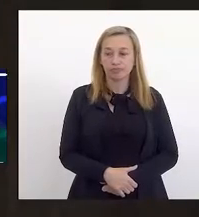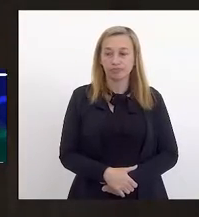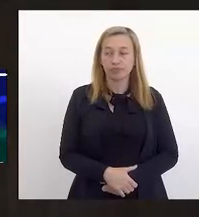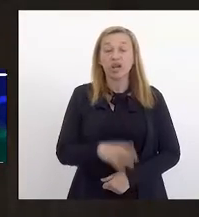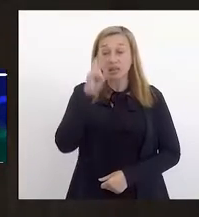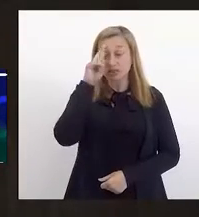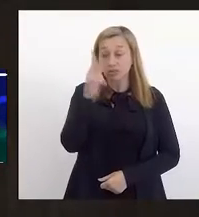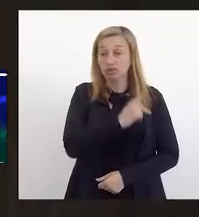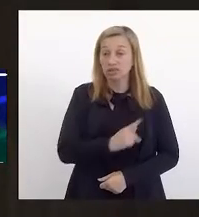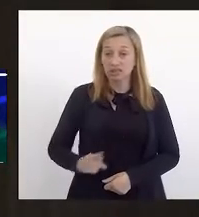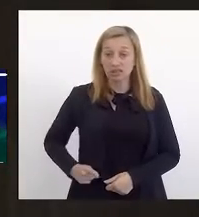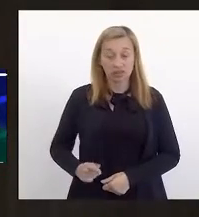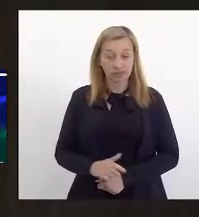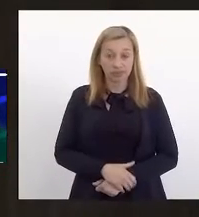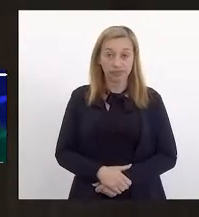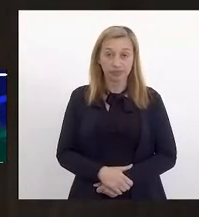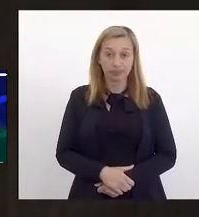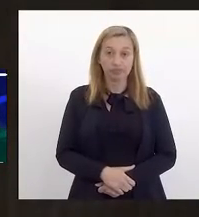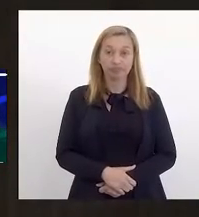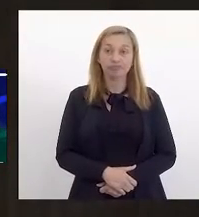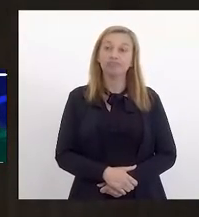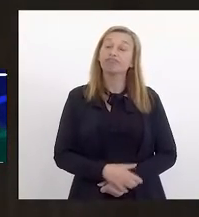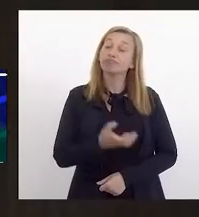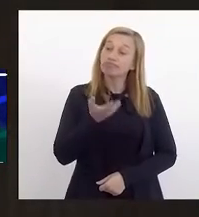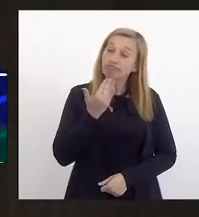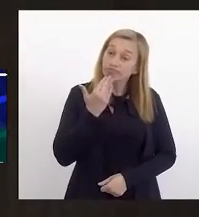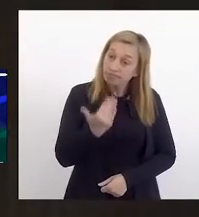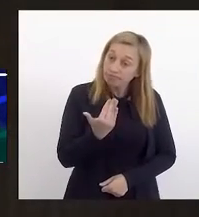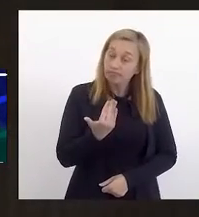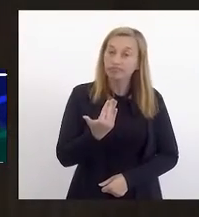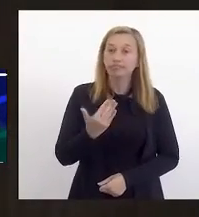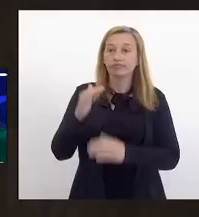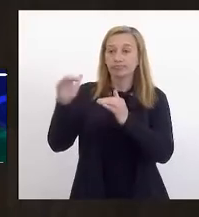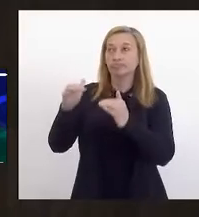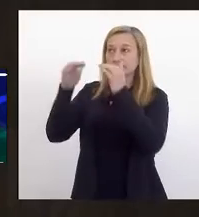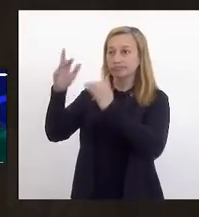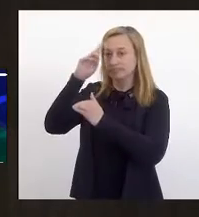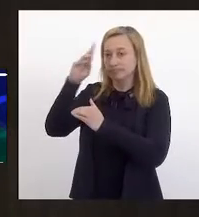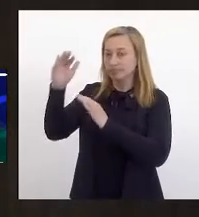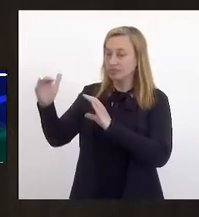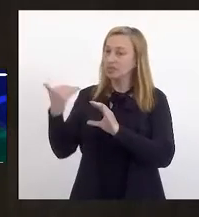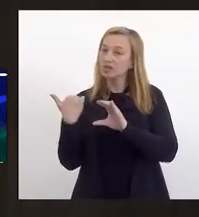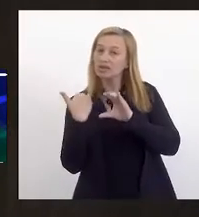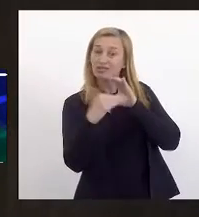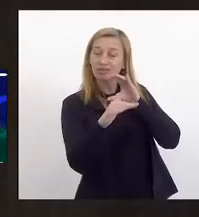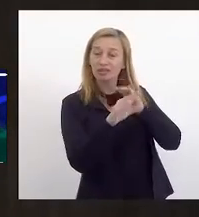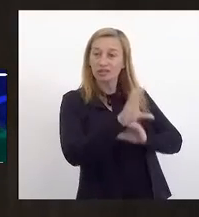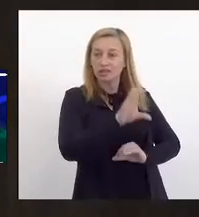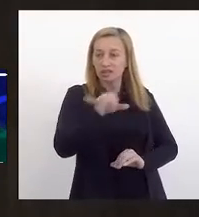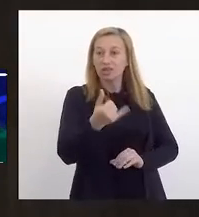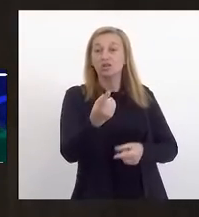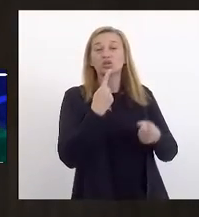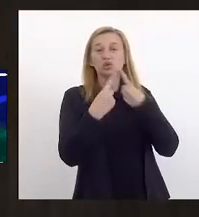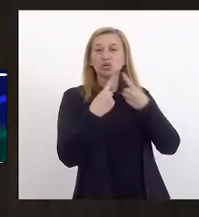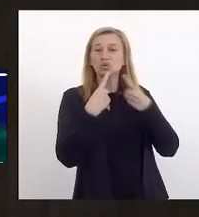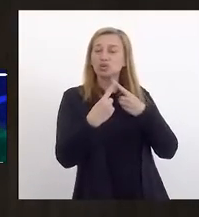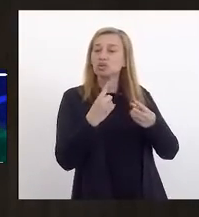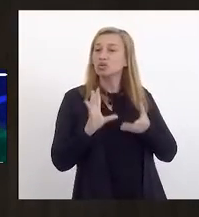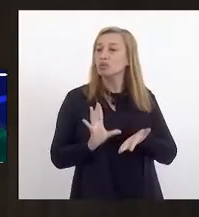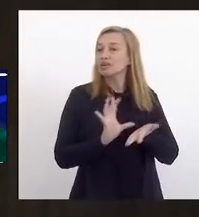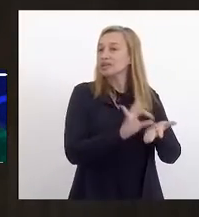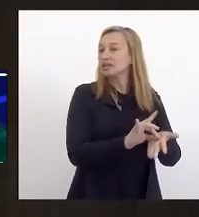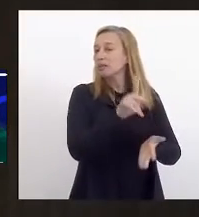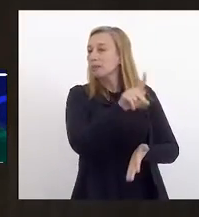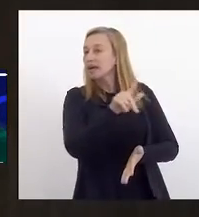Senhor presidente, eu queria solicitar a Vossa Excelência que envie a CCJ a uma discussão sobre a anexação